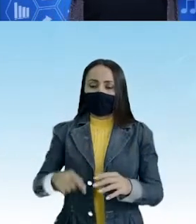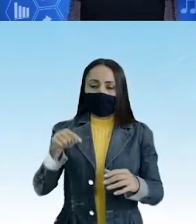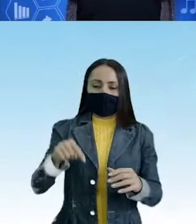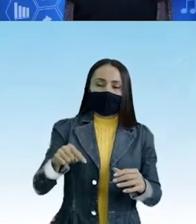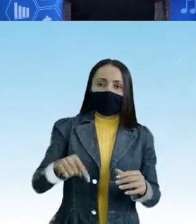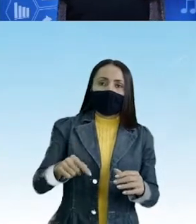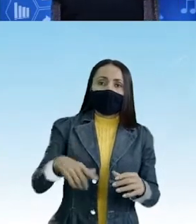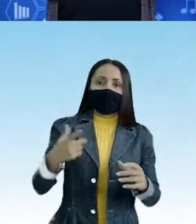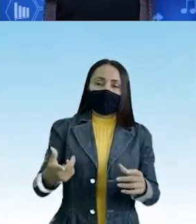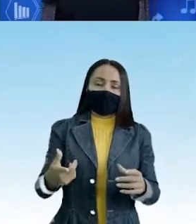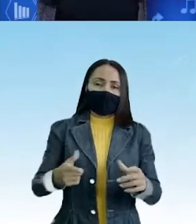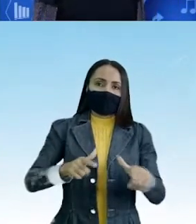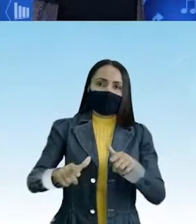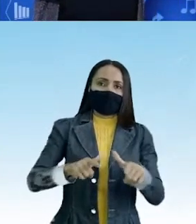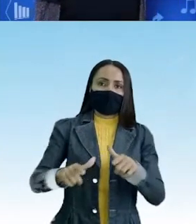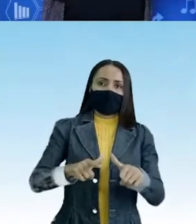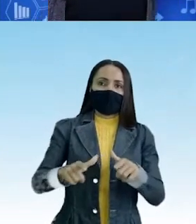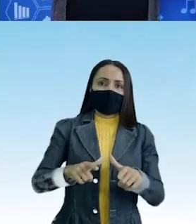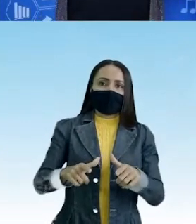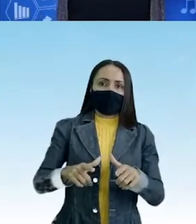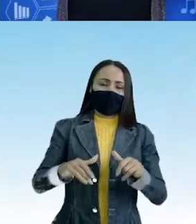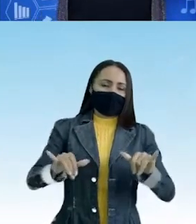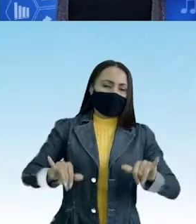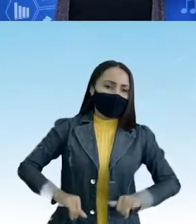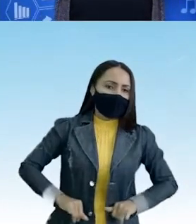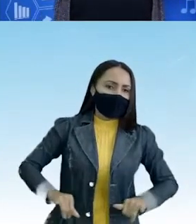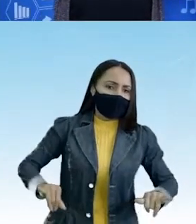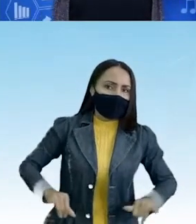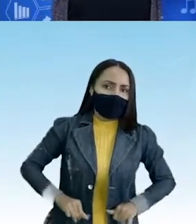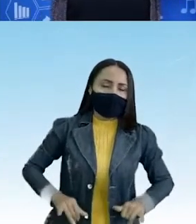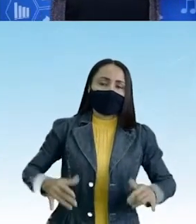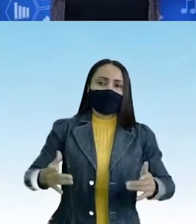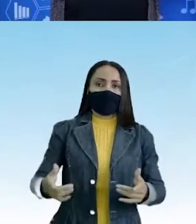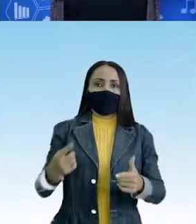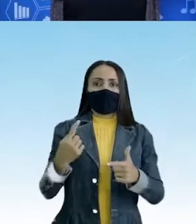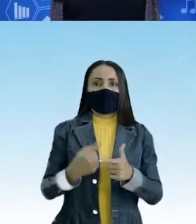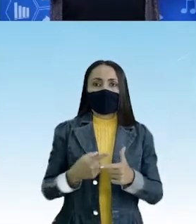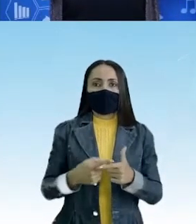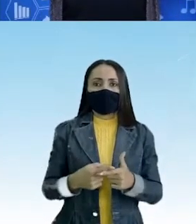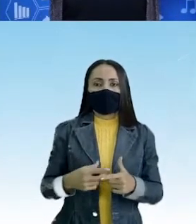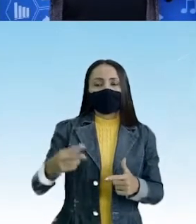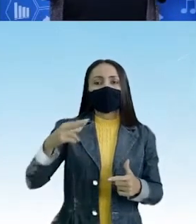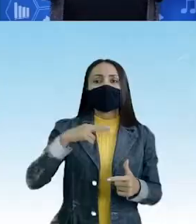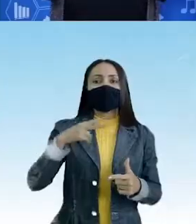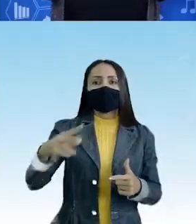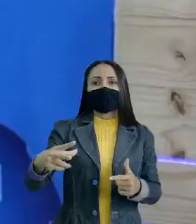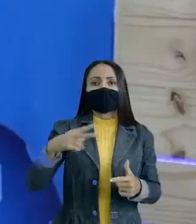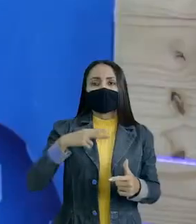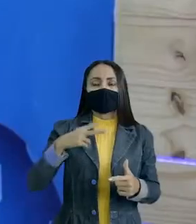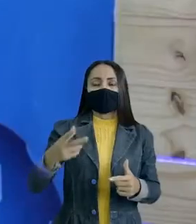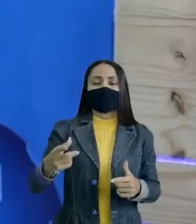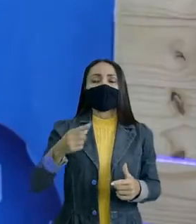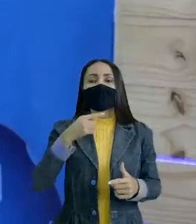trabalho escravos. Por quê, meus amores? Os portugueses não conseguiram